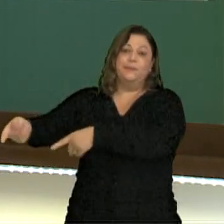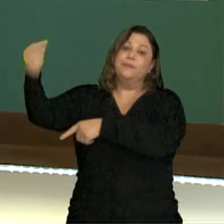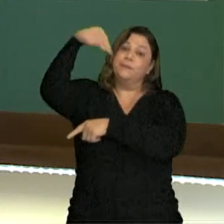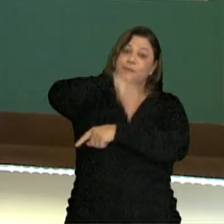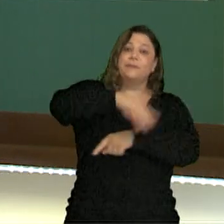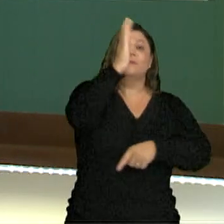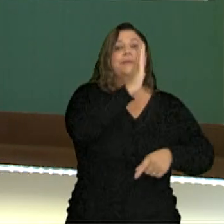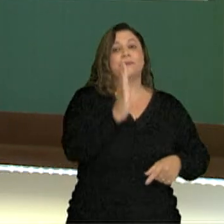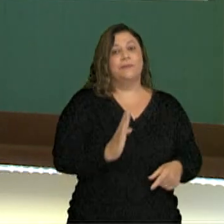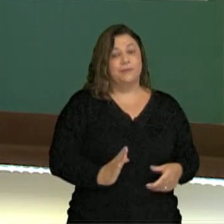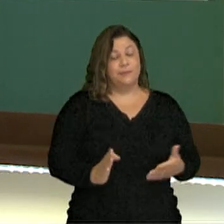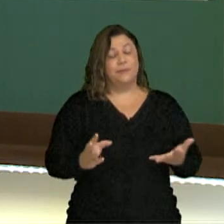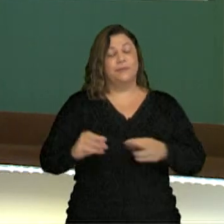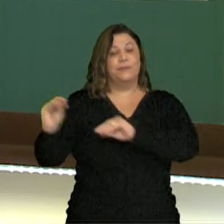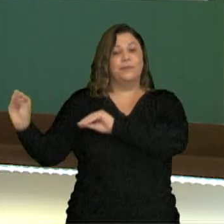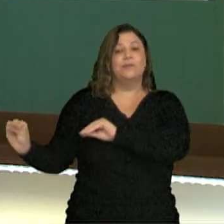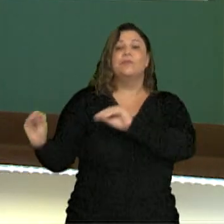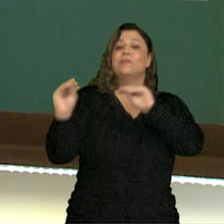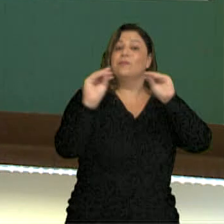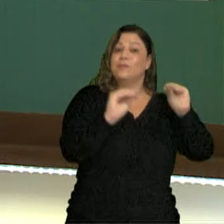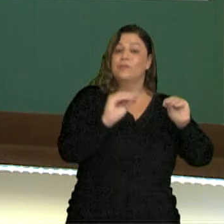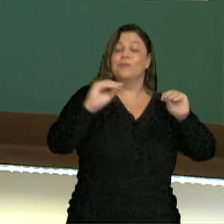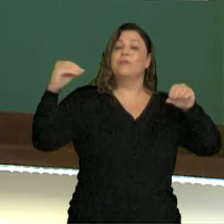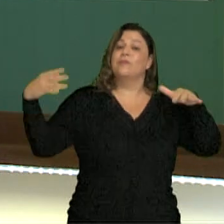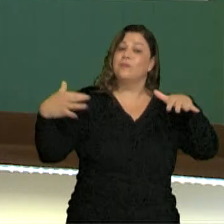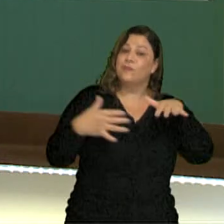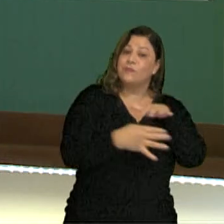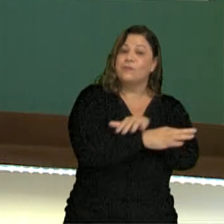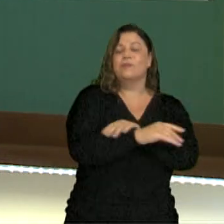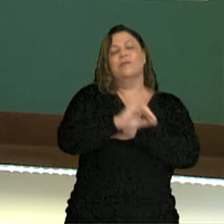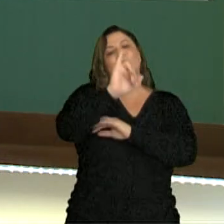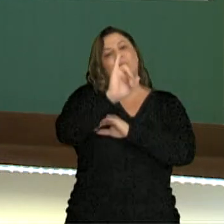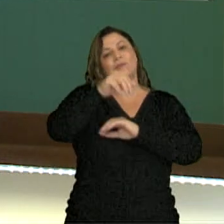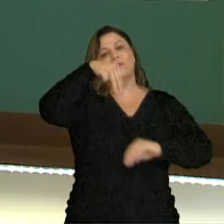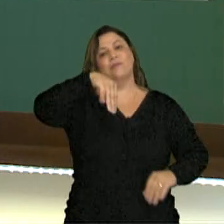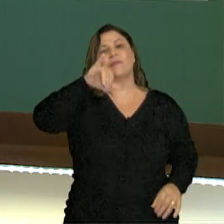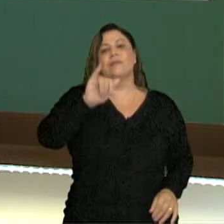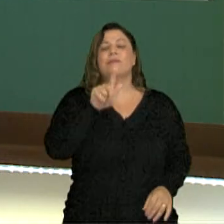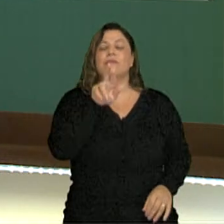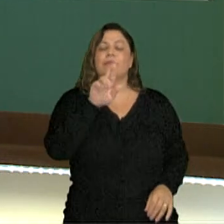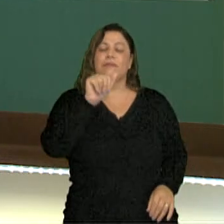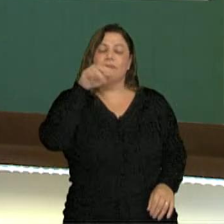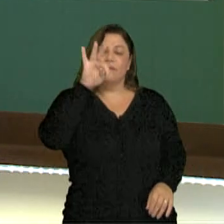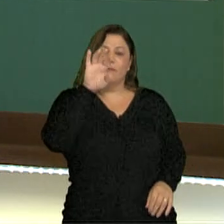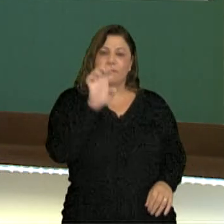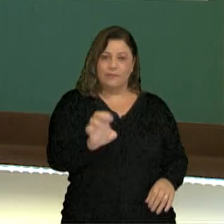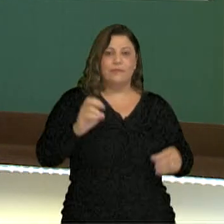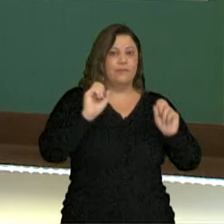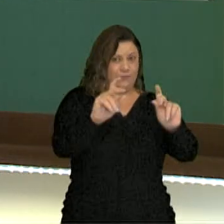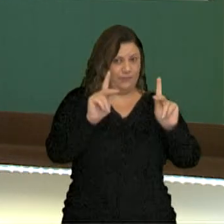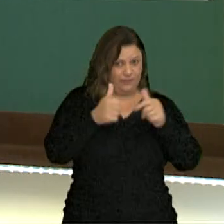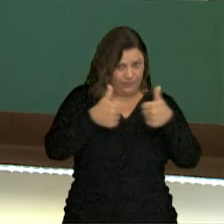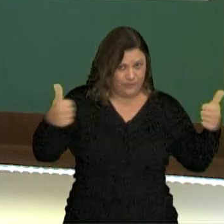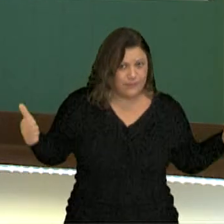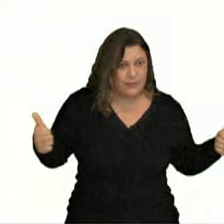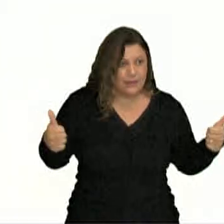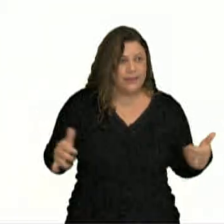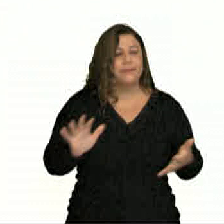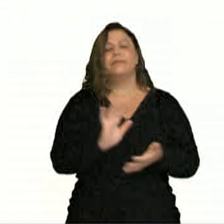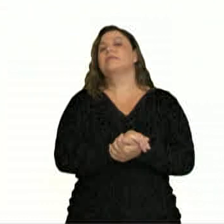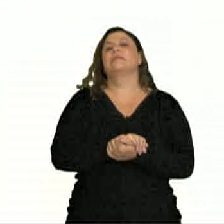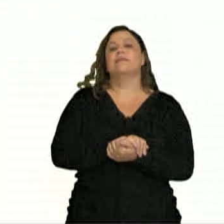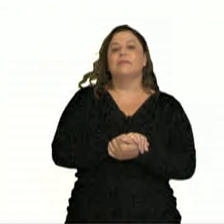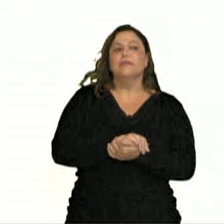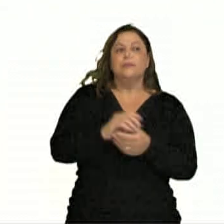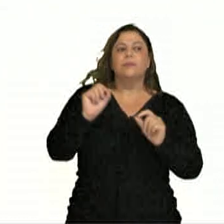Para o Brasil, onde eles estão vindo agora, eles serão imigrantes, ok? Aqui, ó, imigração, um movimento